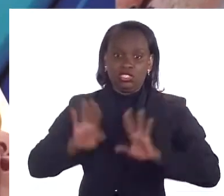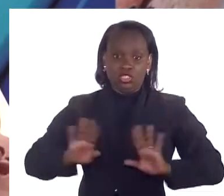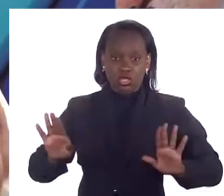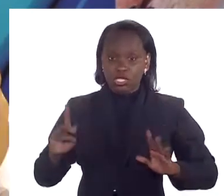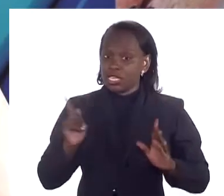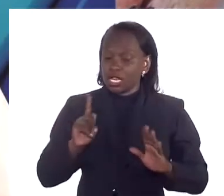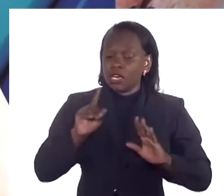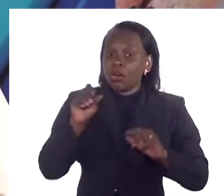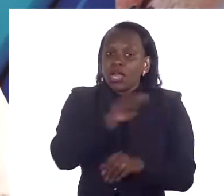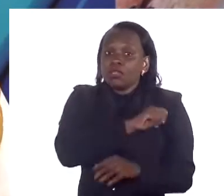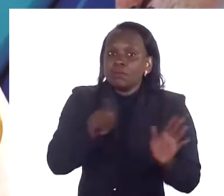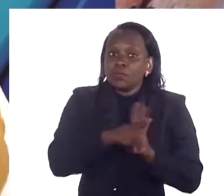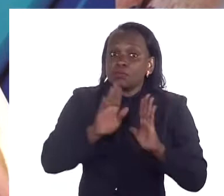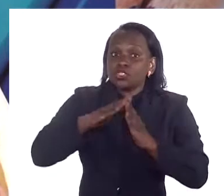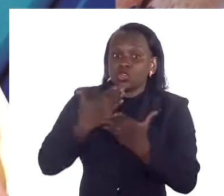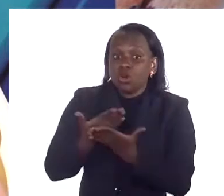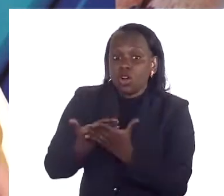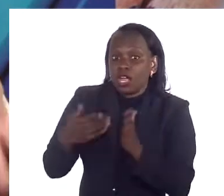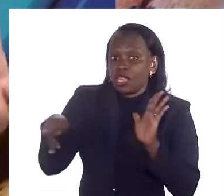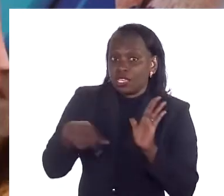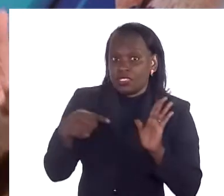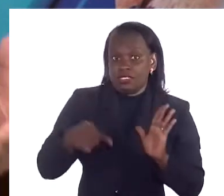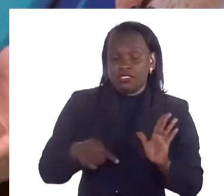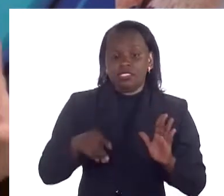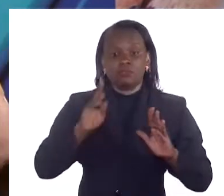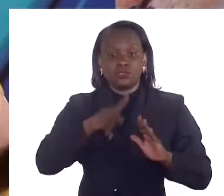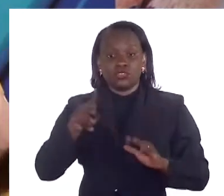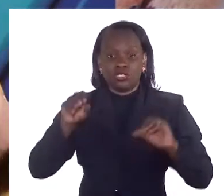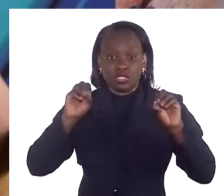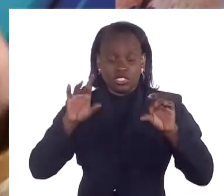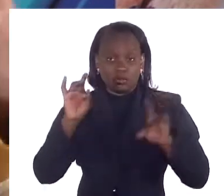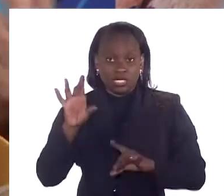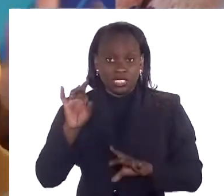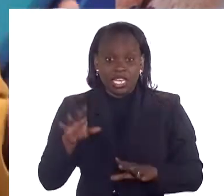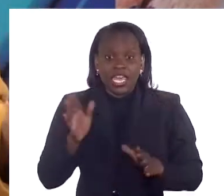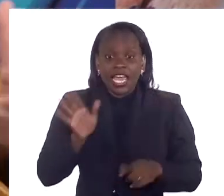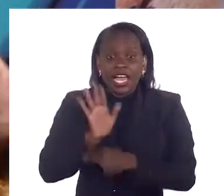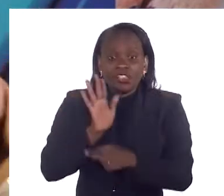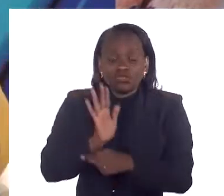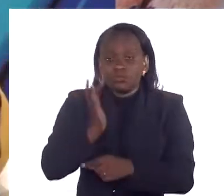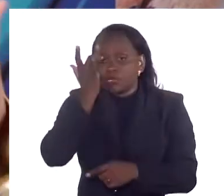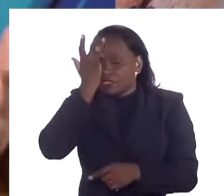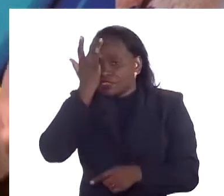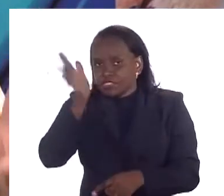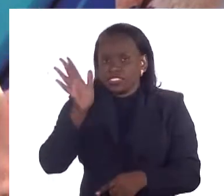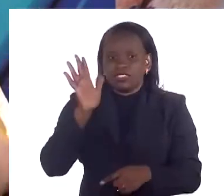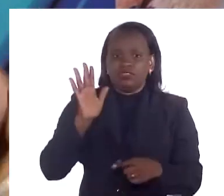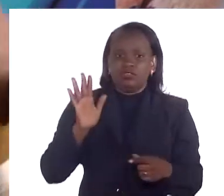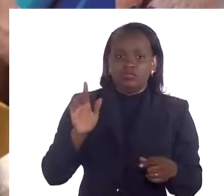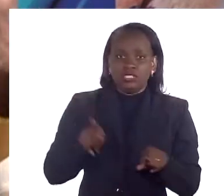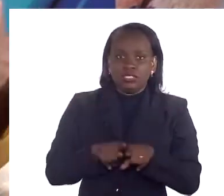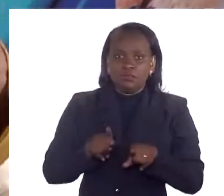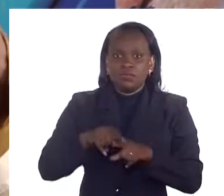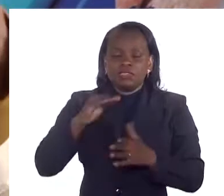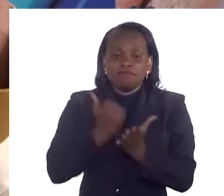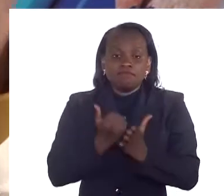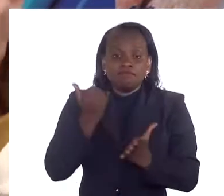educação especial. O aluno é da escola. O professor de educação especial está ali como um facilitador também,